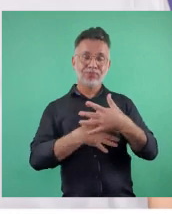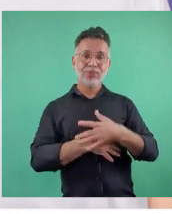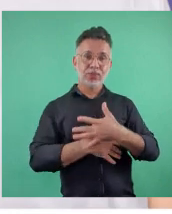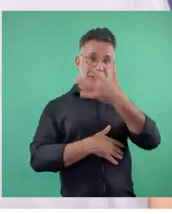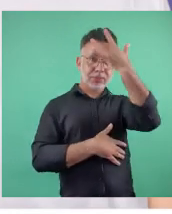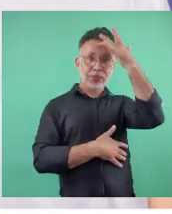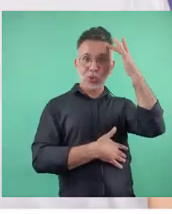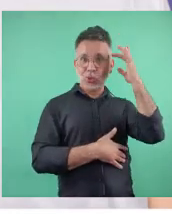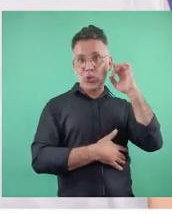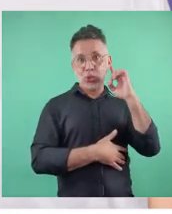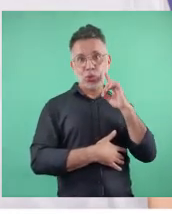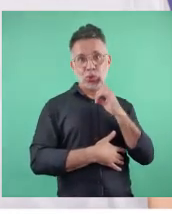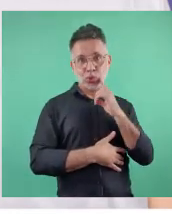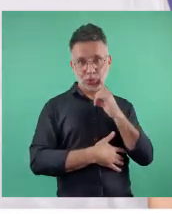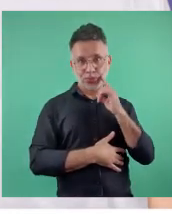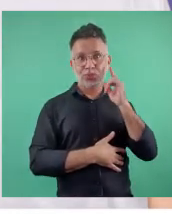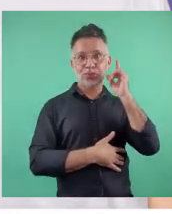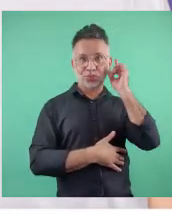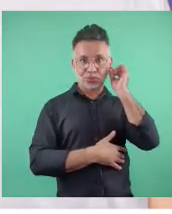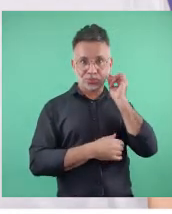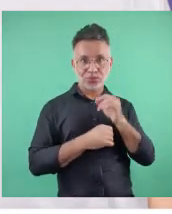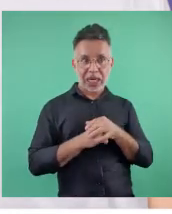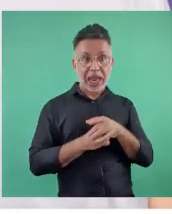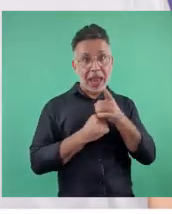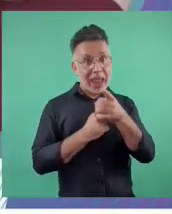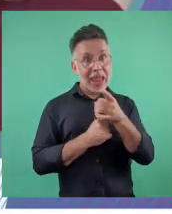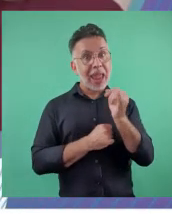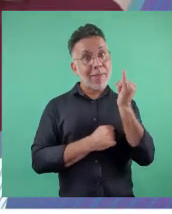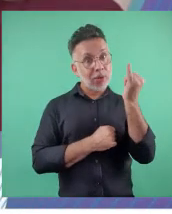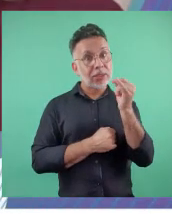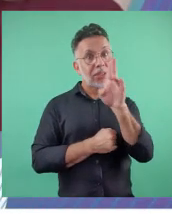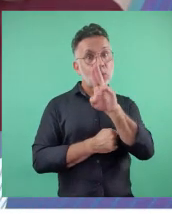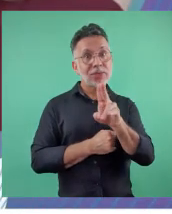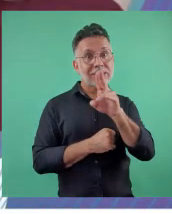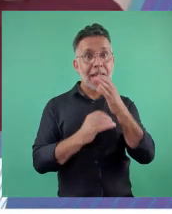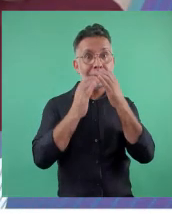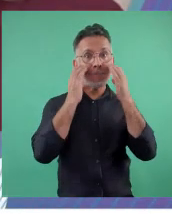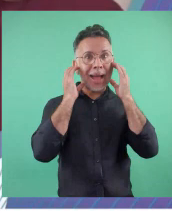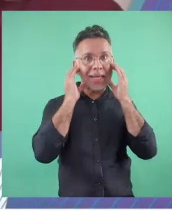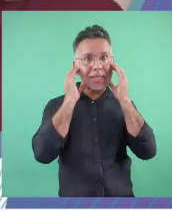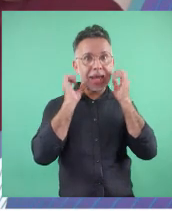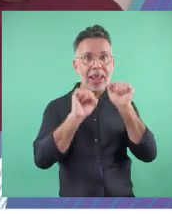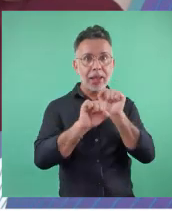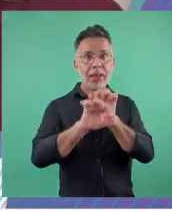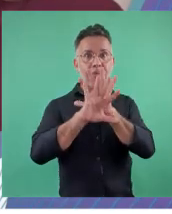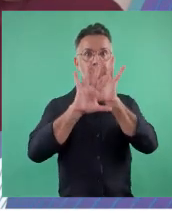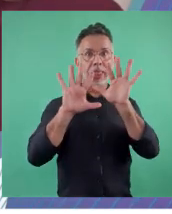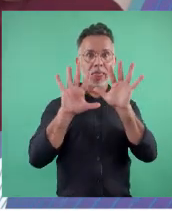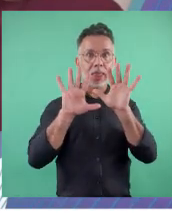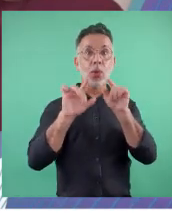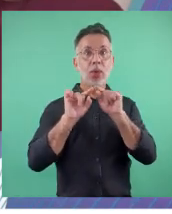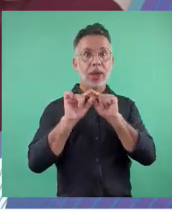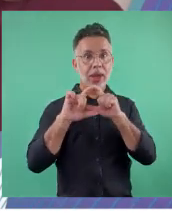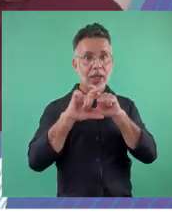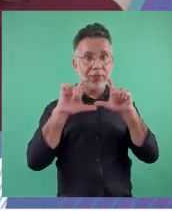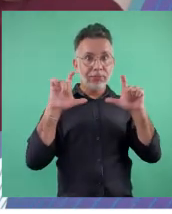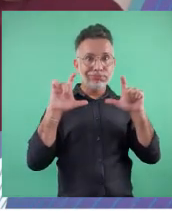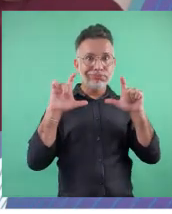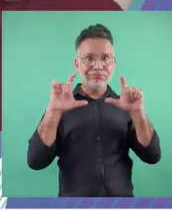tornado muito, muito, muito difícil no dia a dia. E aí está a importância de se utilizar